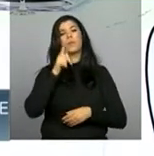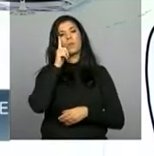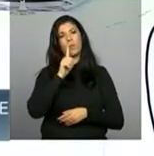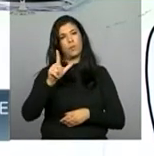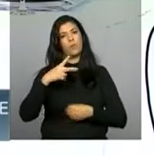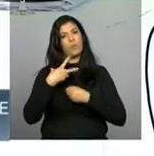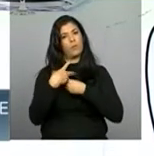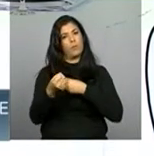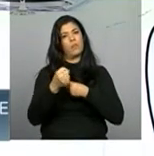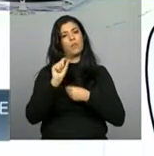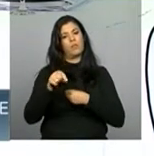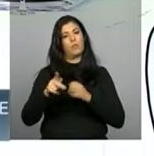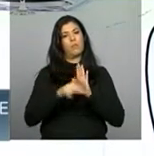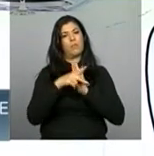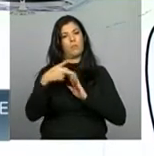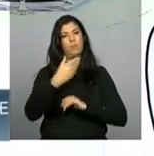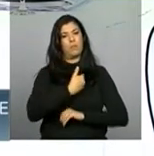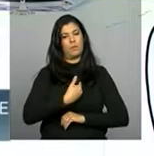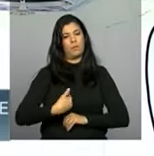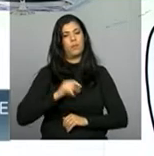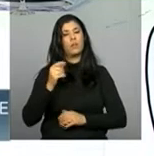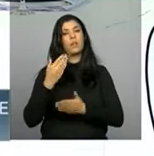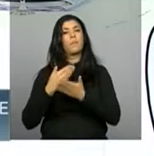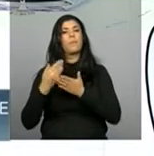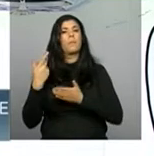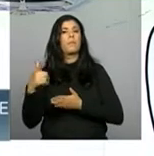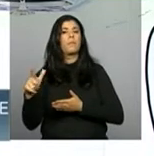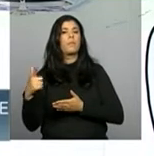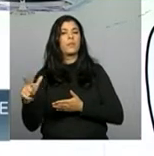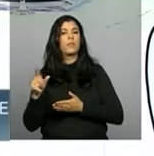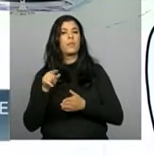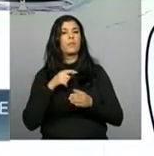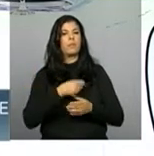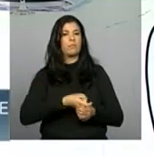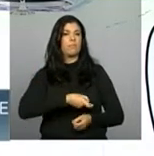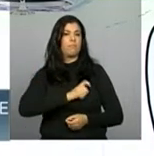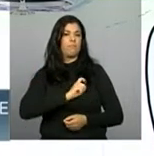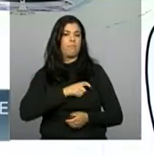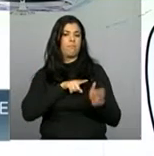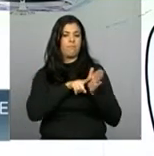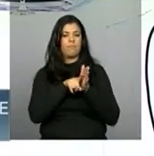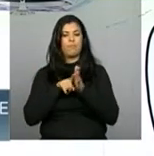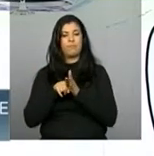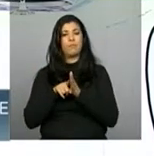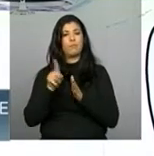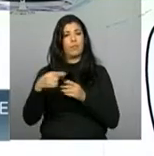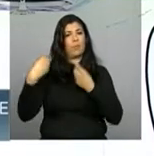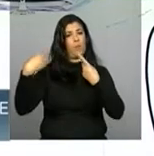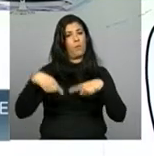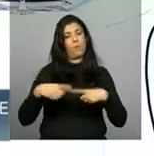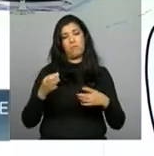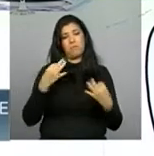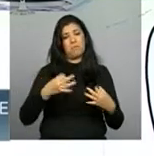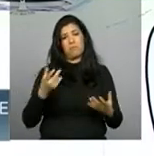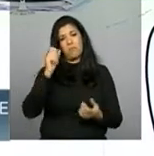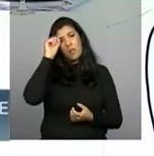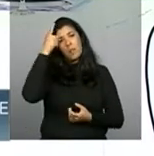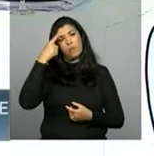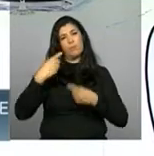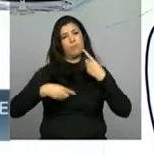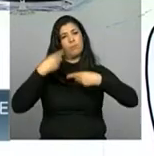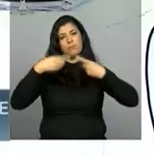a governo quem perdeu fiscaliza é oposição isso é